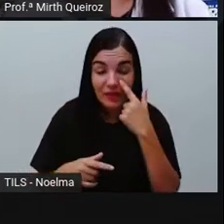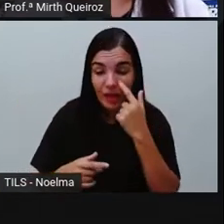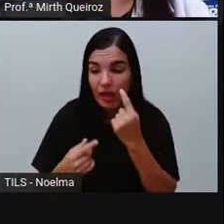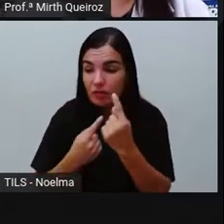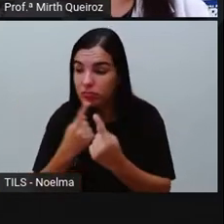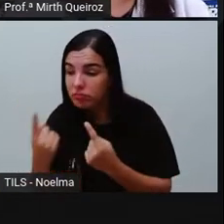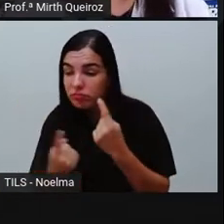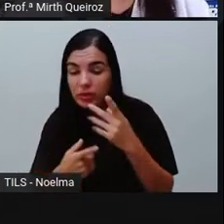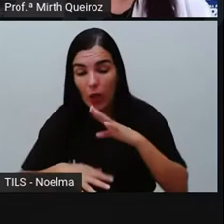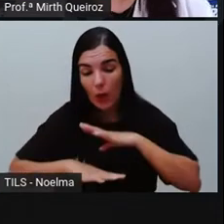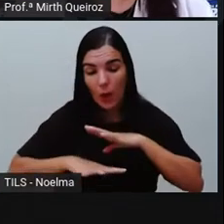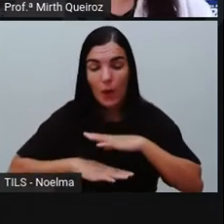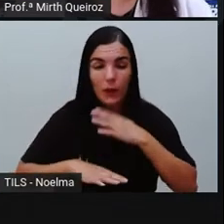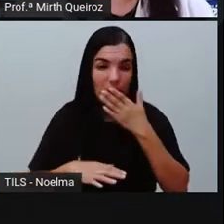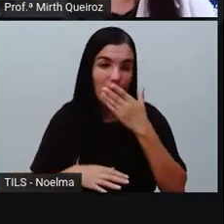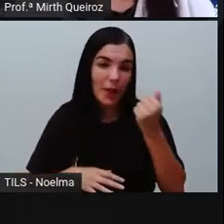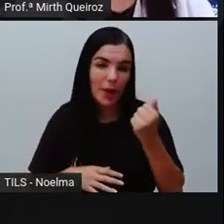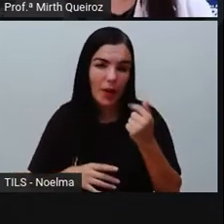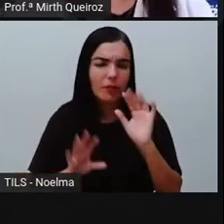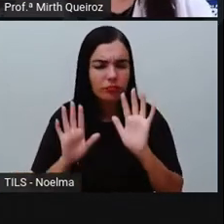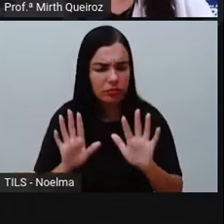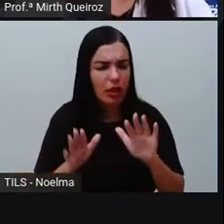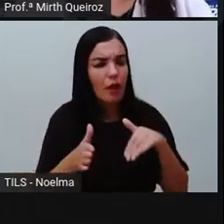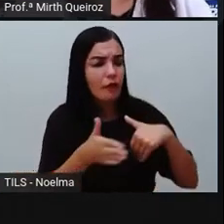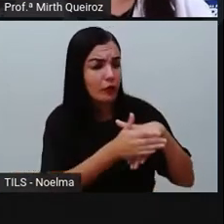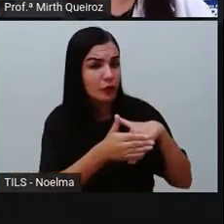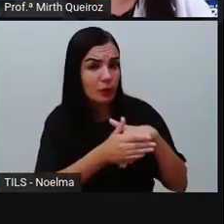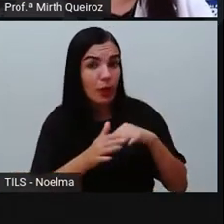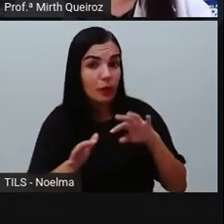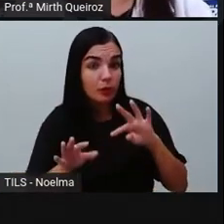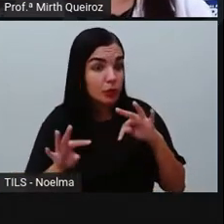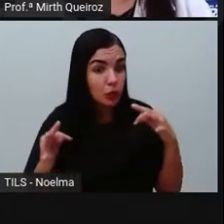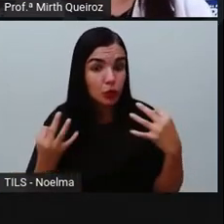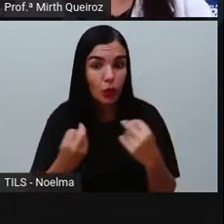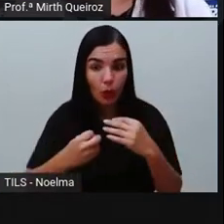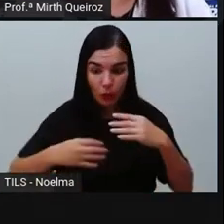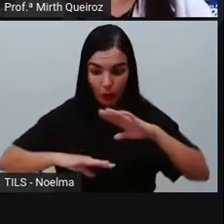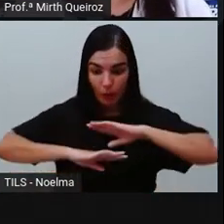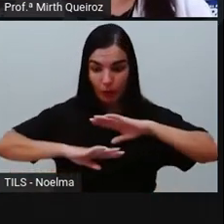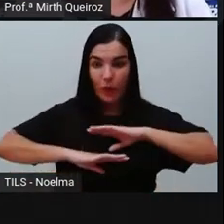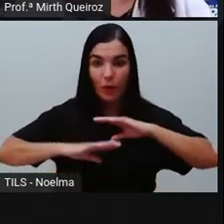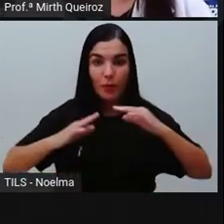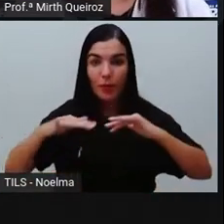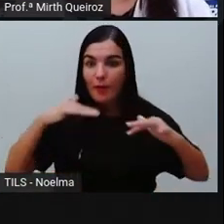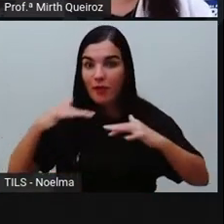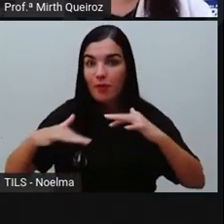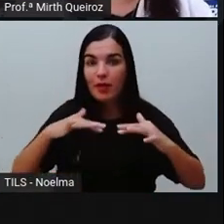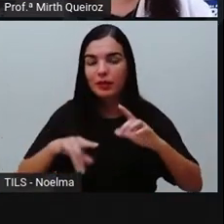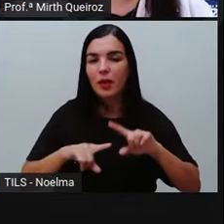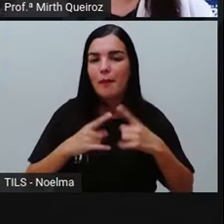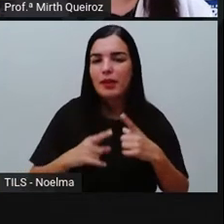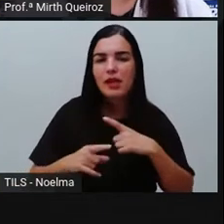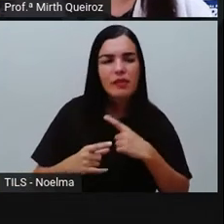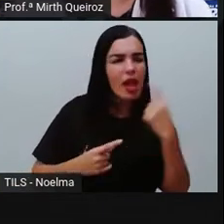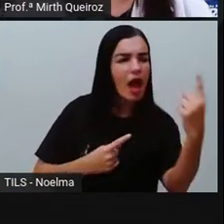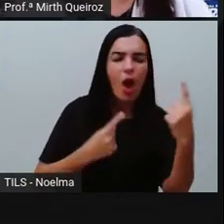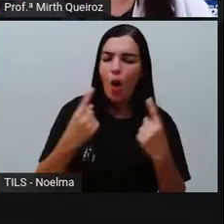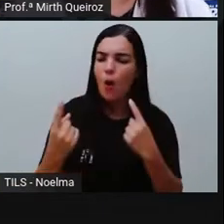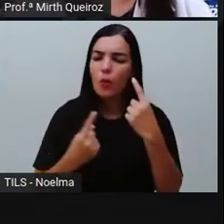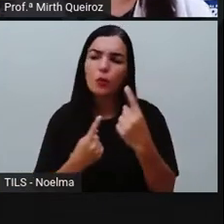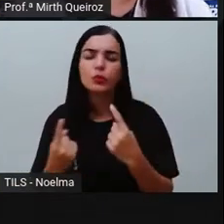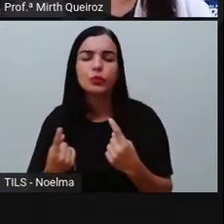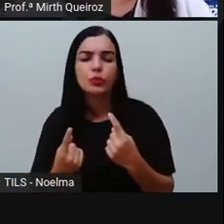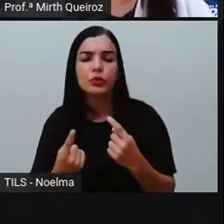forma melhor, certo? Não que o futebol trabalha todo o seu corpo, você está ali correndo, está se movimentando, né? Só que nós vamos ter